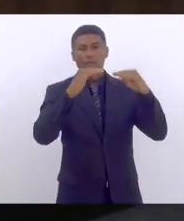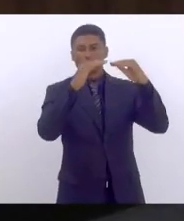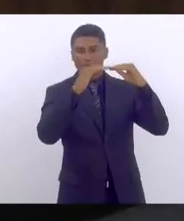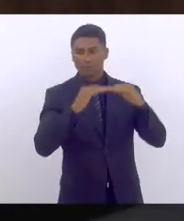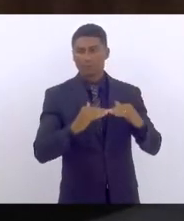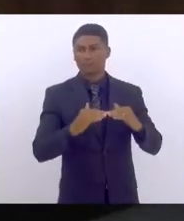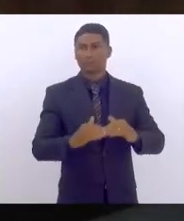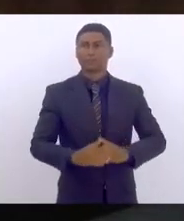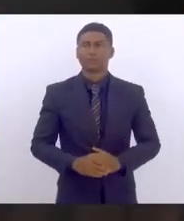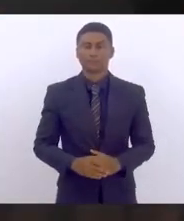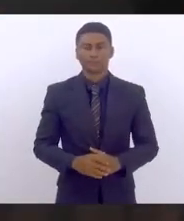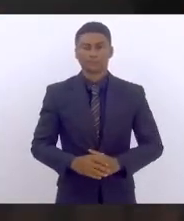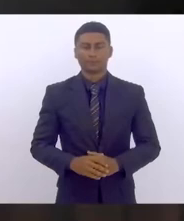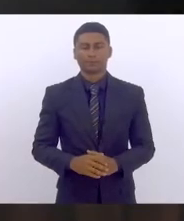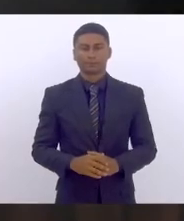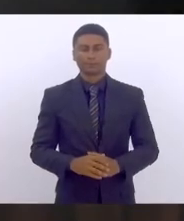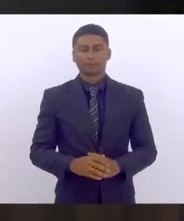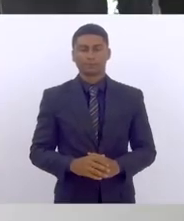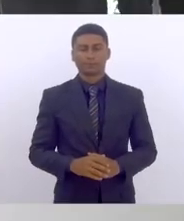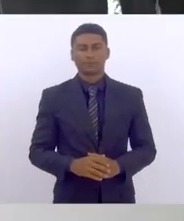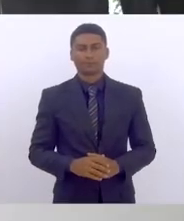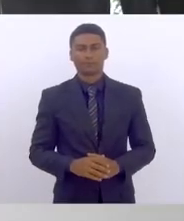constitucionalidade.